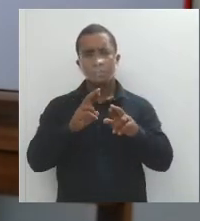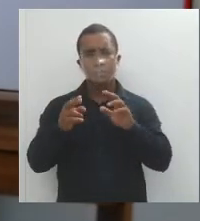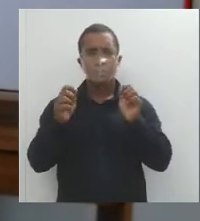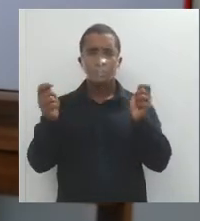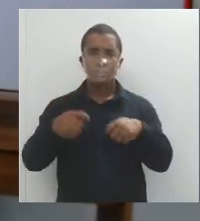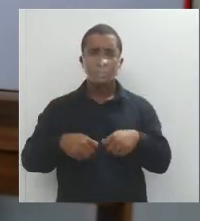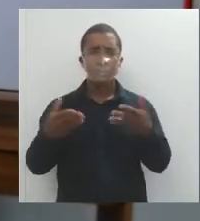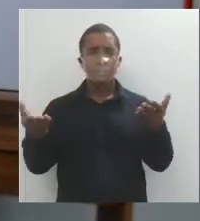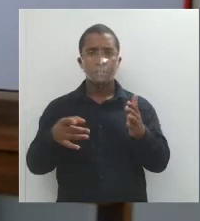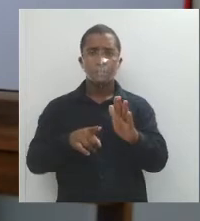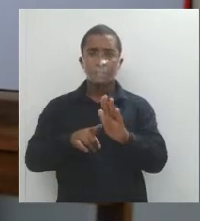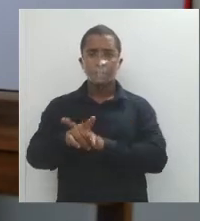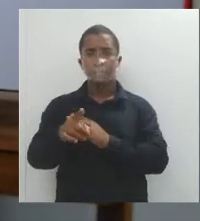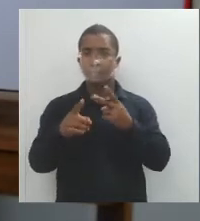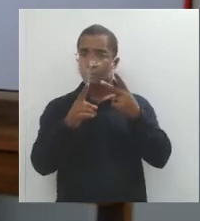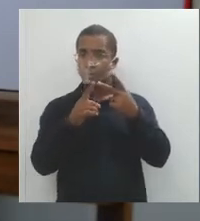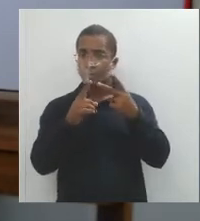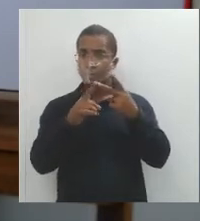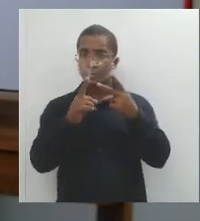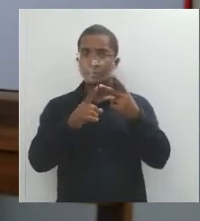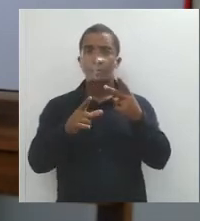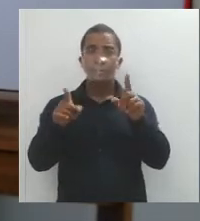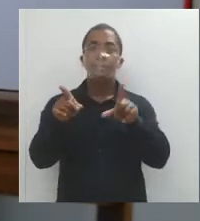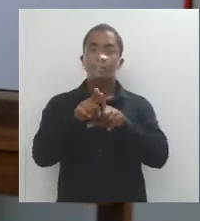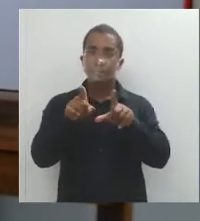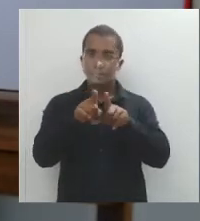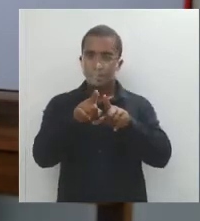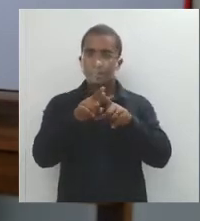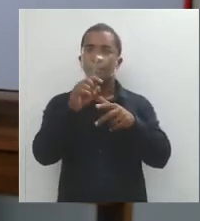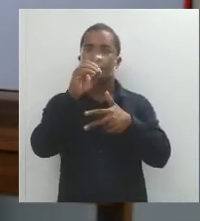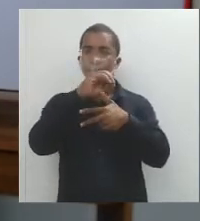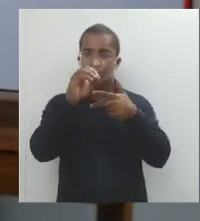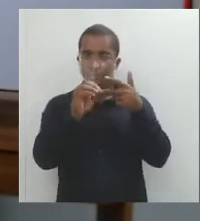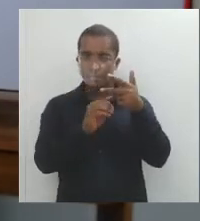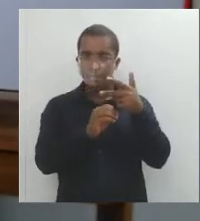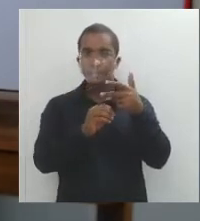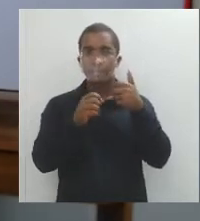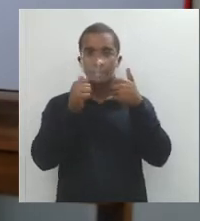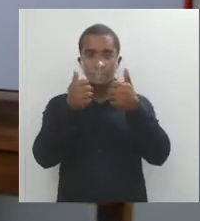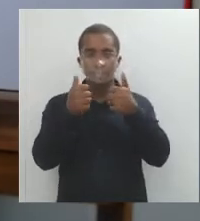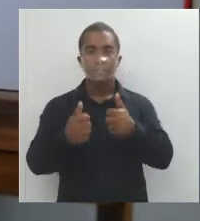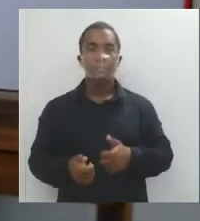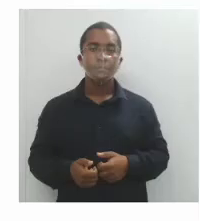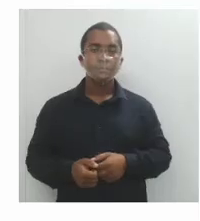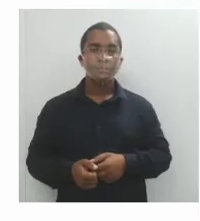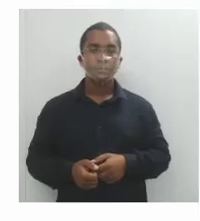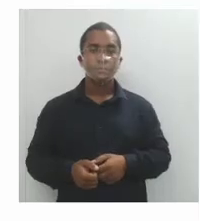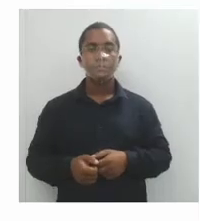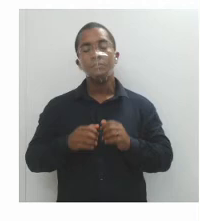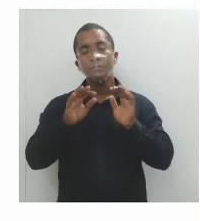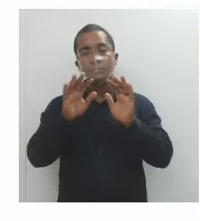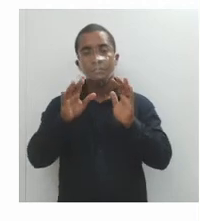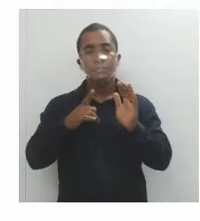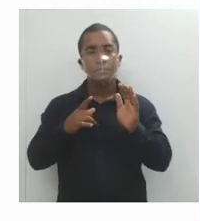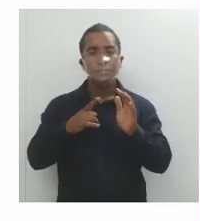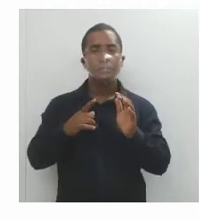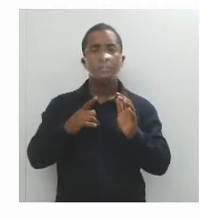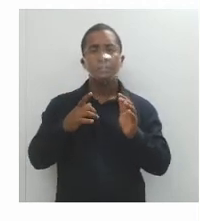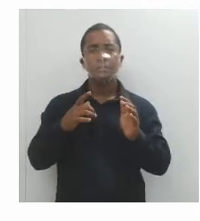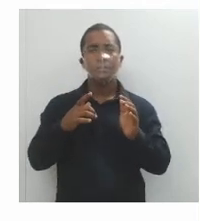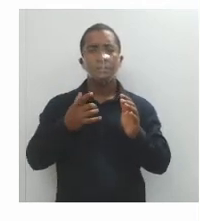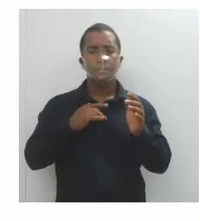de número 2, que também foi, ó, do Enem. E ele diz assim, ó, quando ocorre